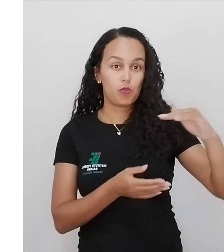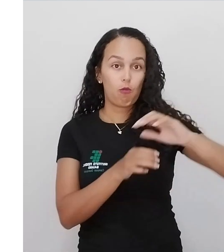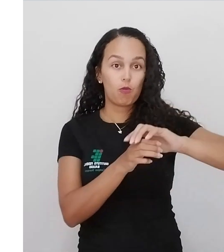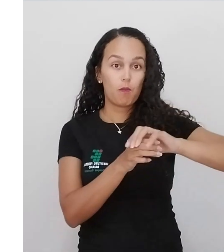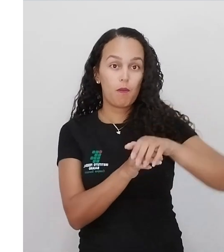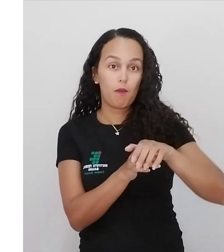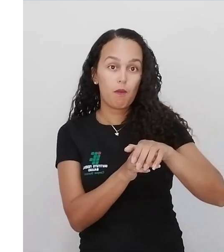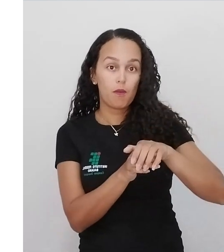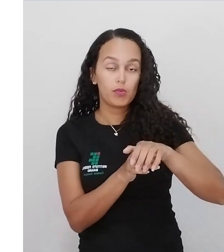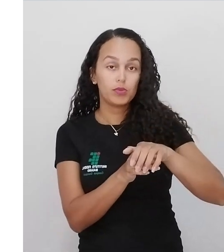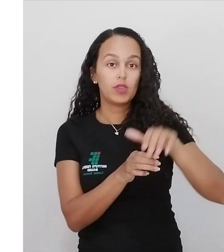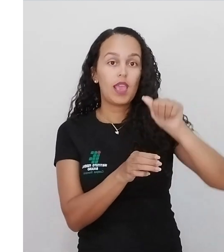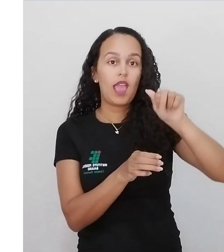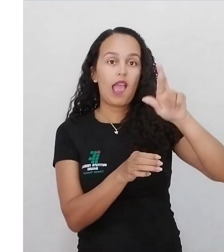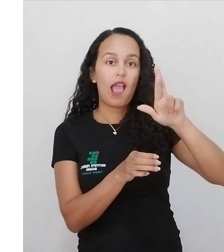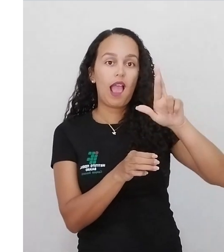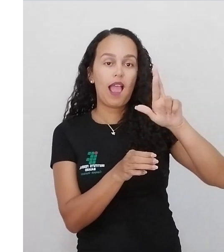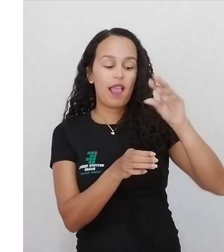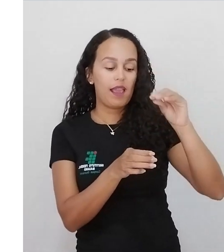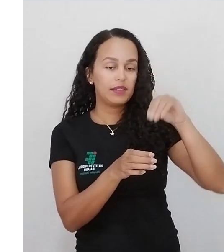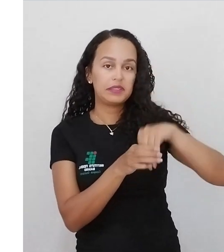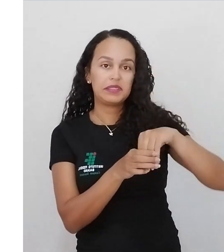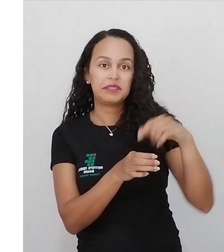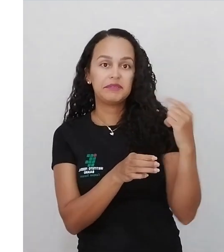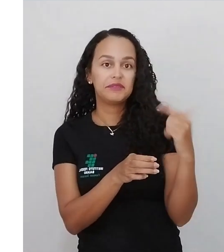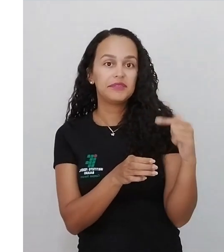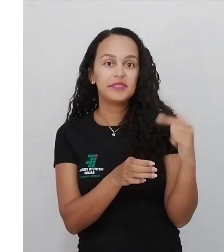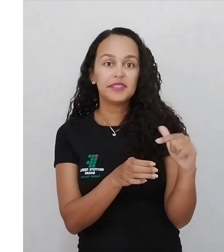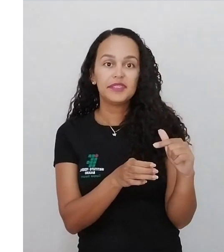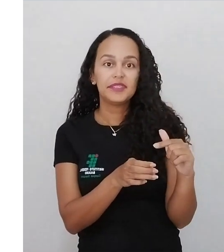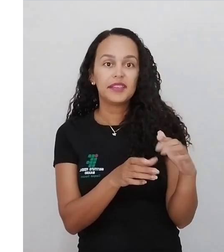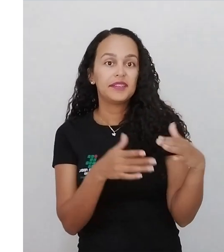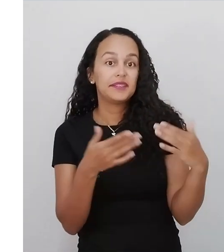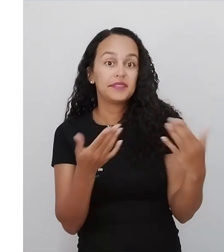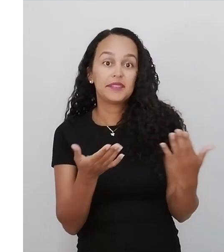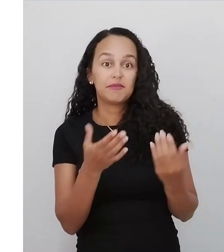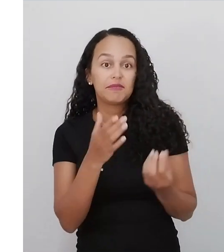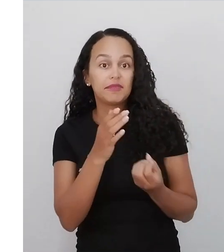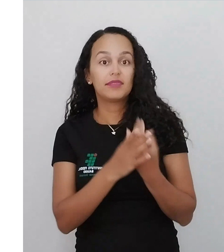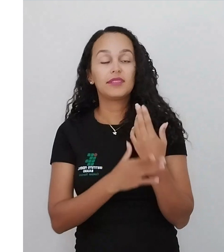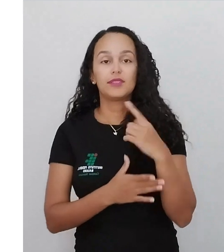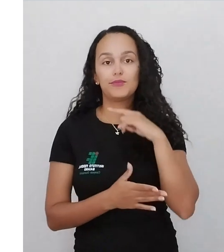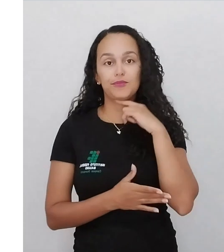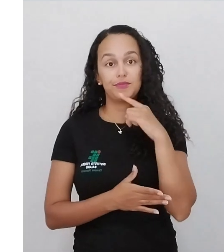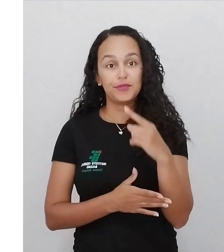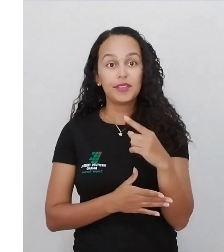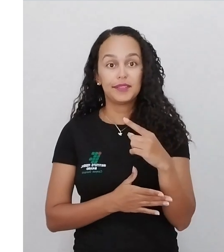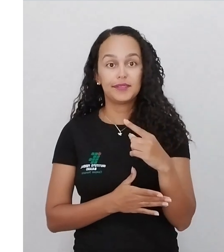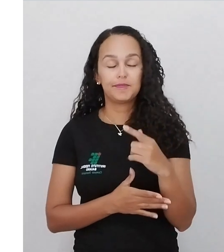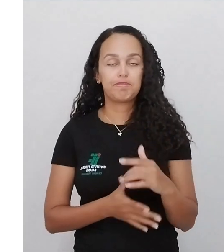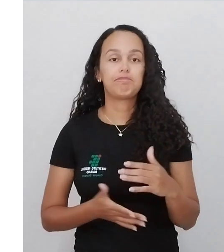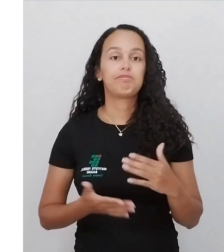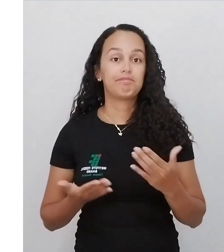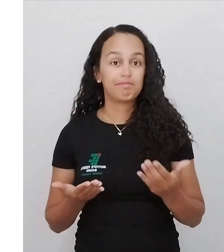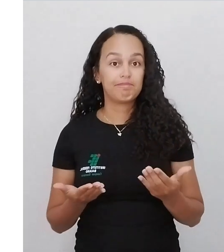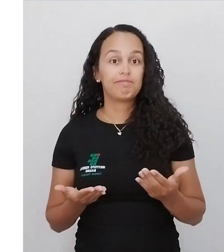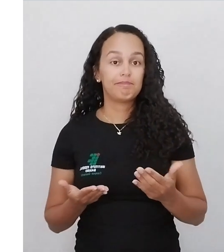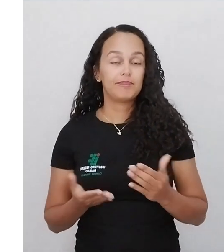princípio ativo não entrou em contato com a carne. Essa foi a explicação dos opositores. opositores.